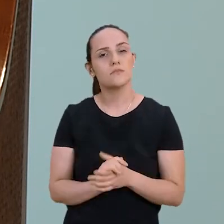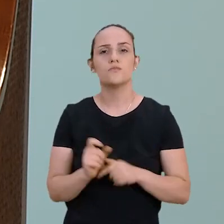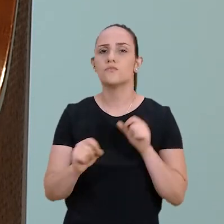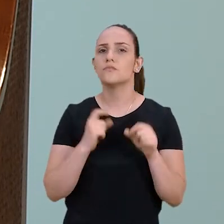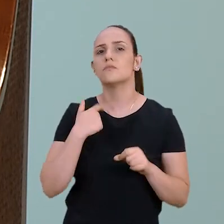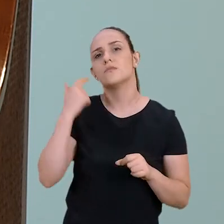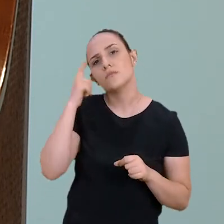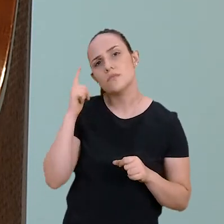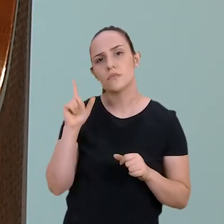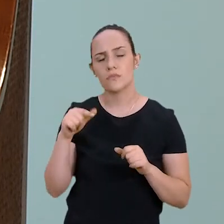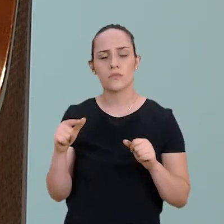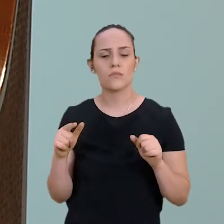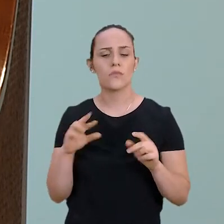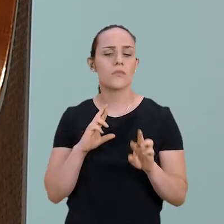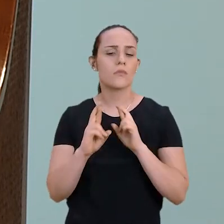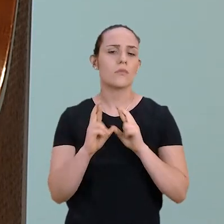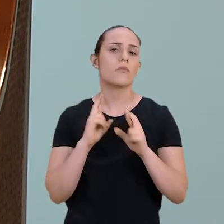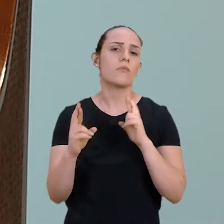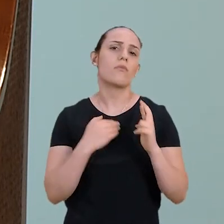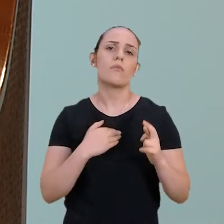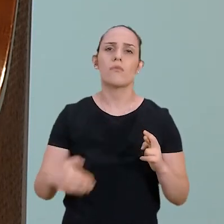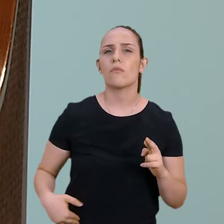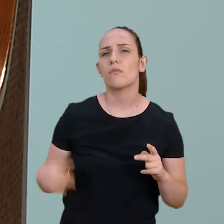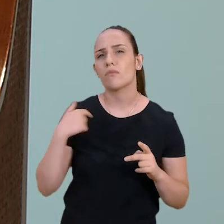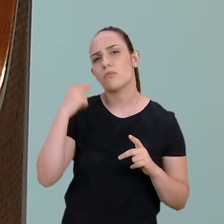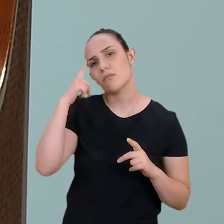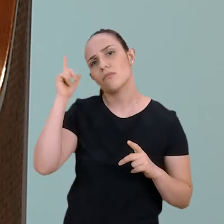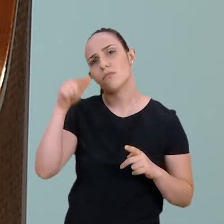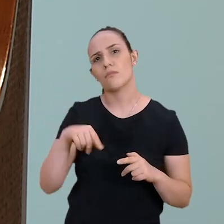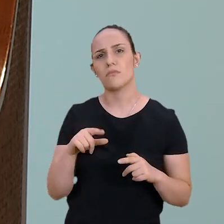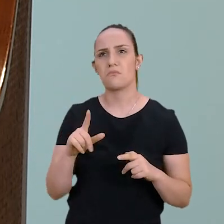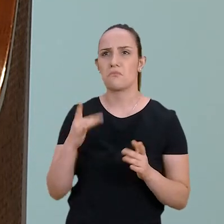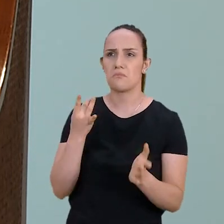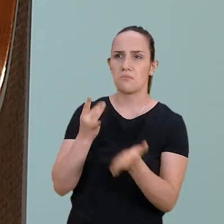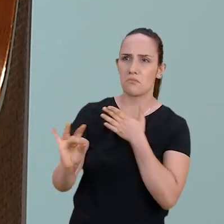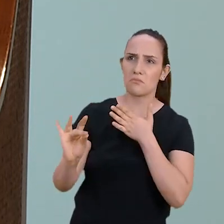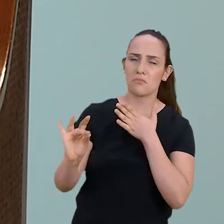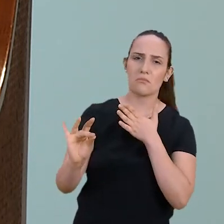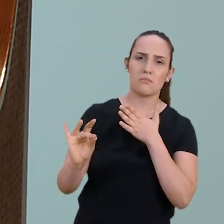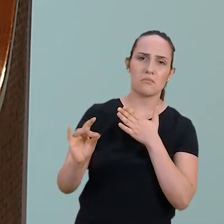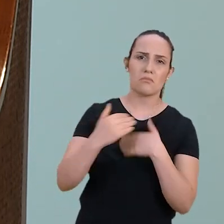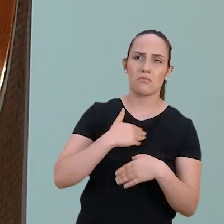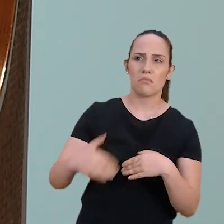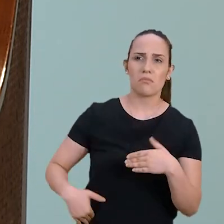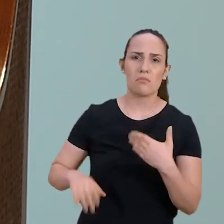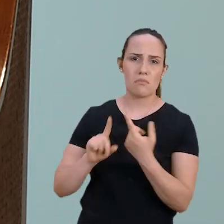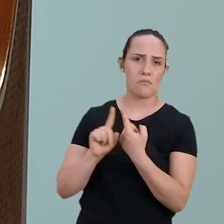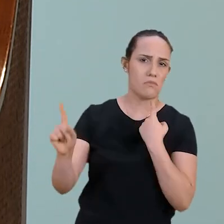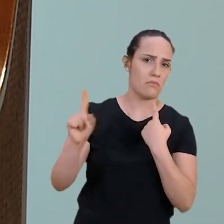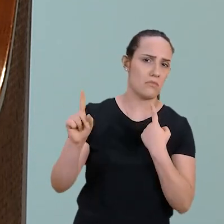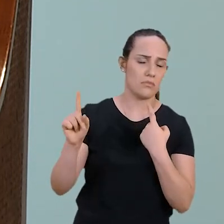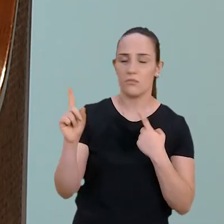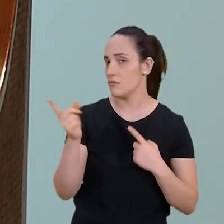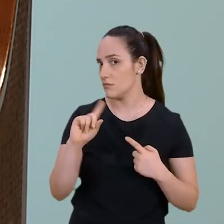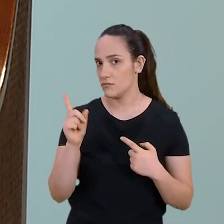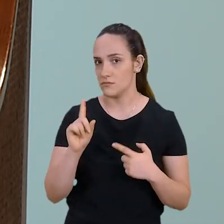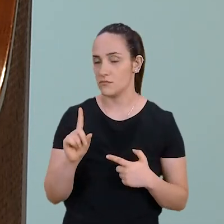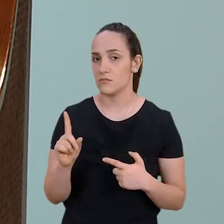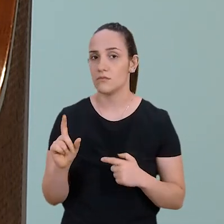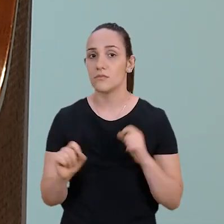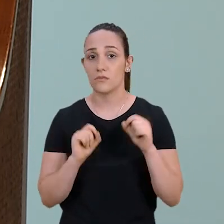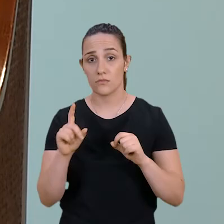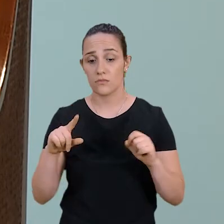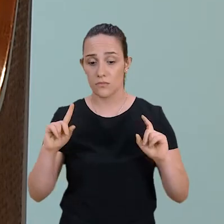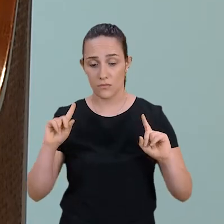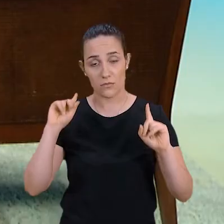nossa relação com o poder público, sabe? Eu não acho que nós somos inimigos, o terceiro setor do poder público, nem o poder público nosso, eu acho que nós queremos a